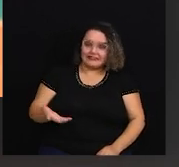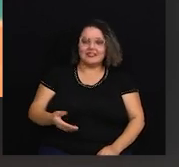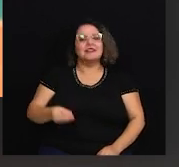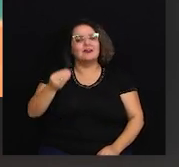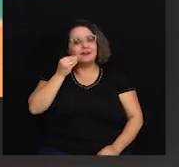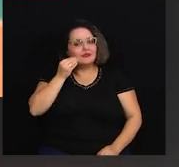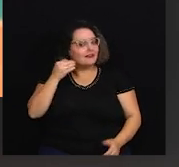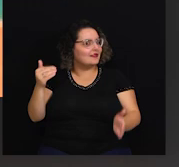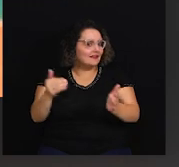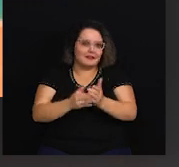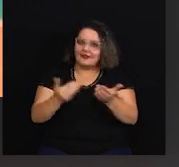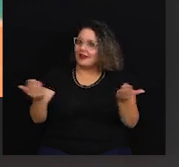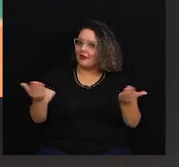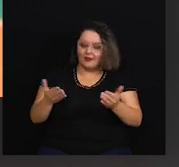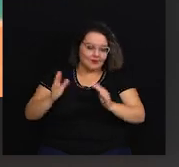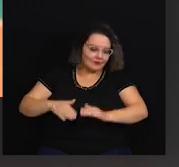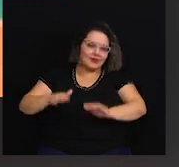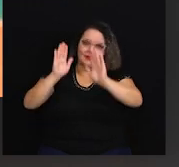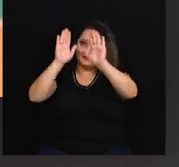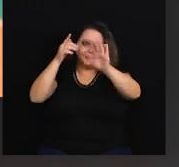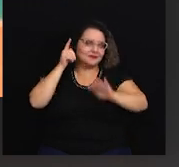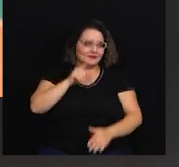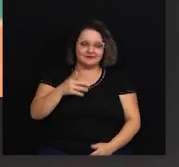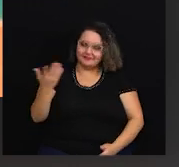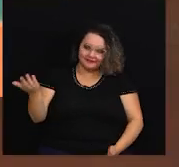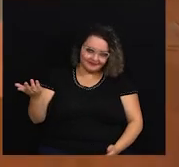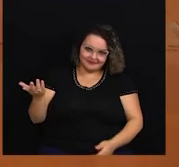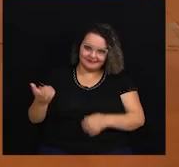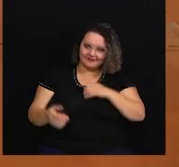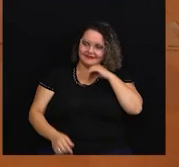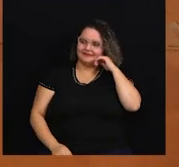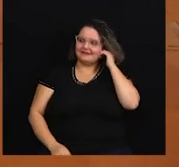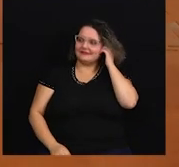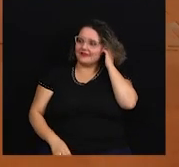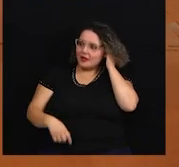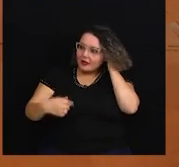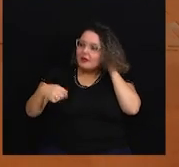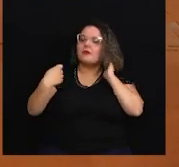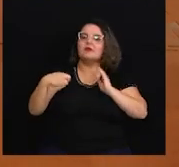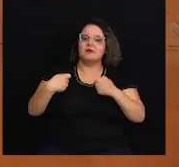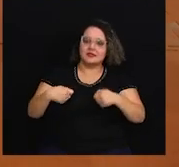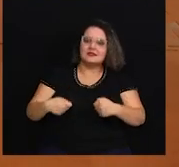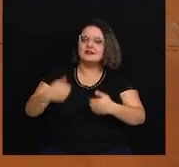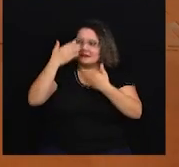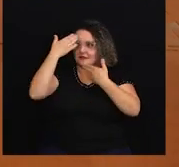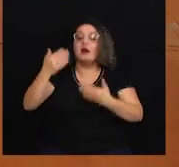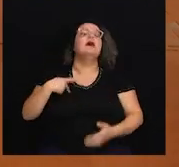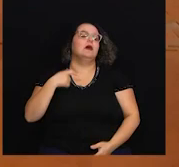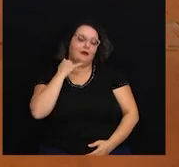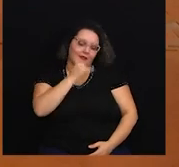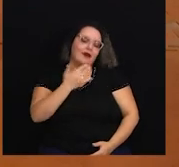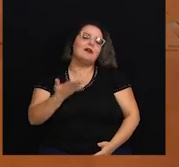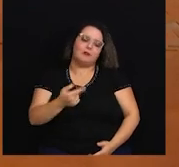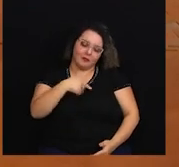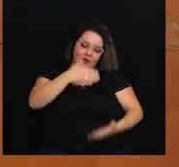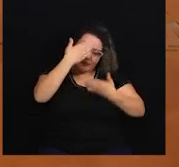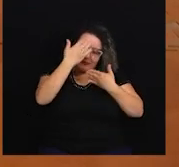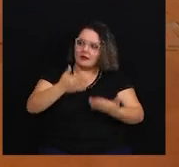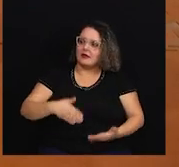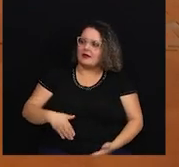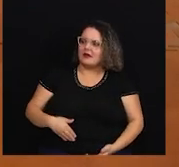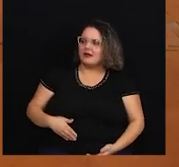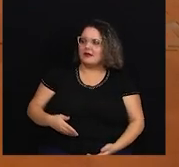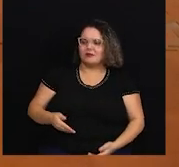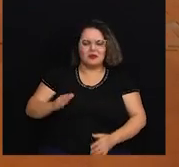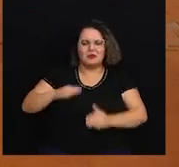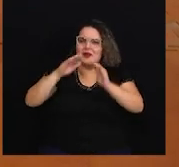tentando até hoje eu basquete Olha aí tem que te agradecer então eu falo você me agradecer ia lá no Barcelona vai para o olho